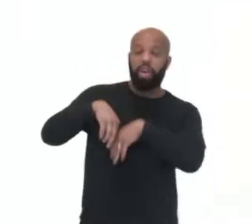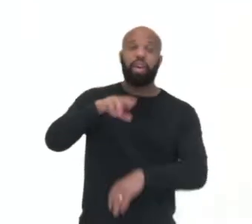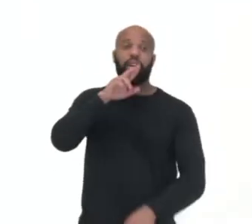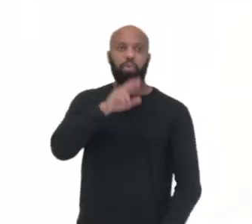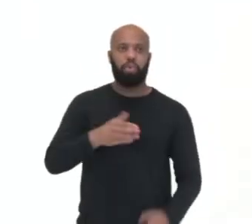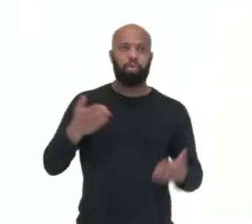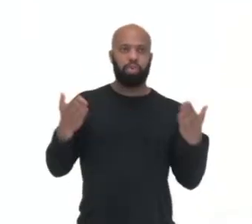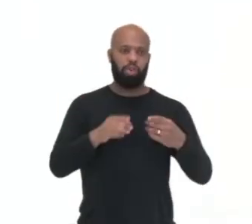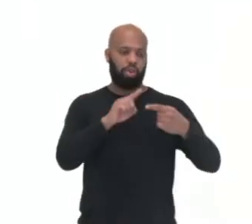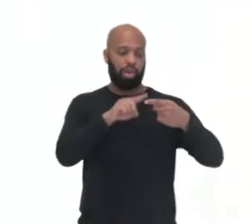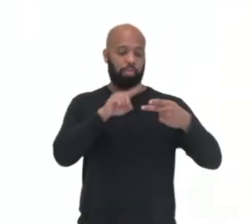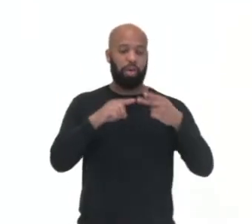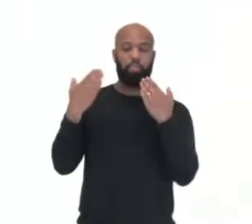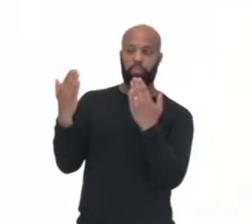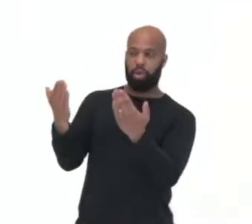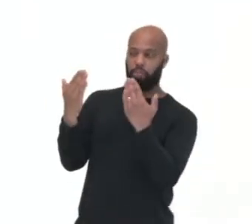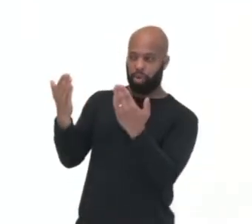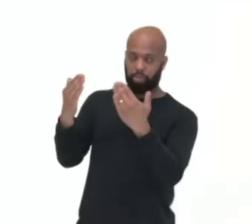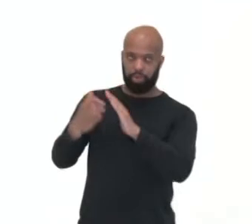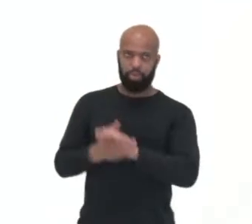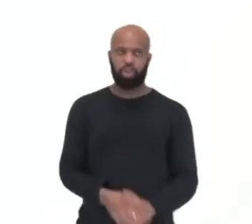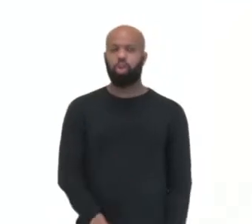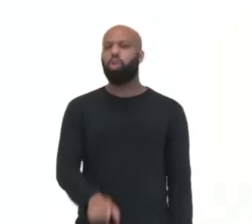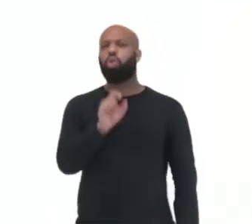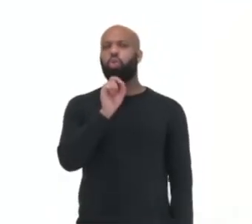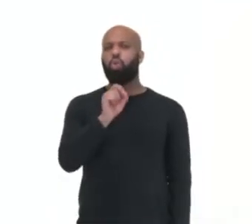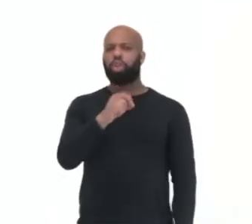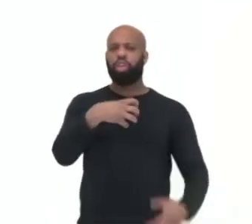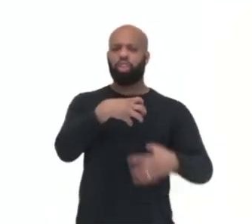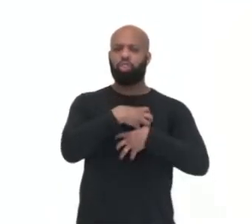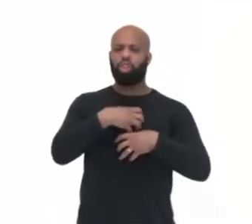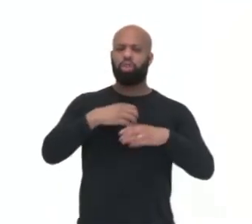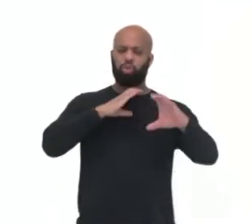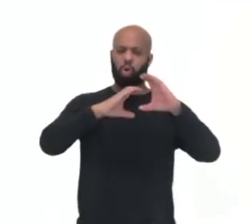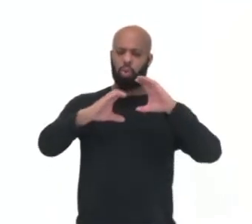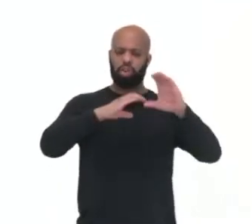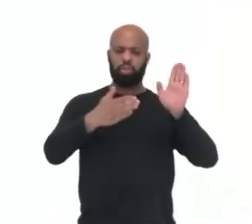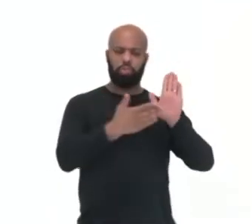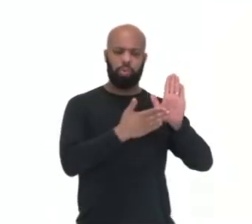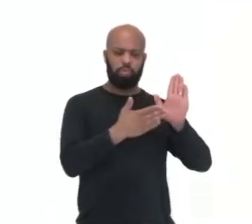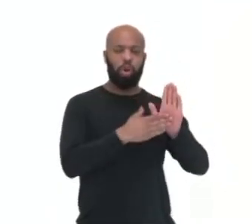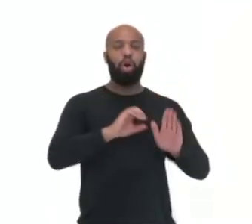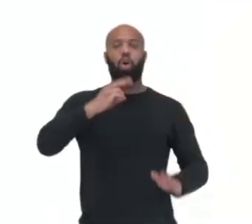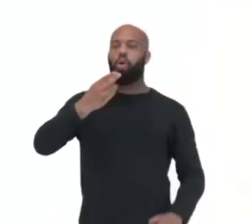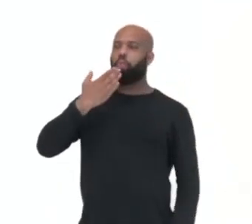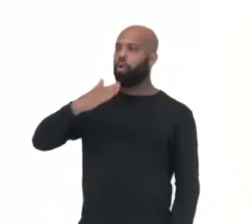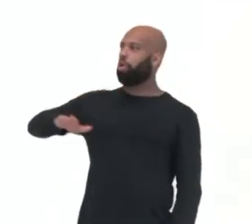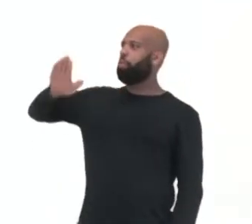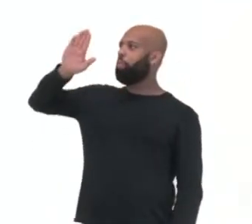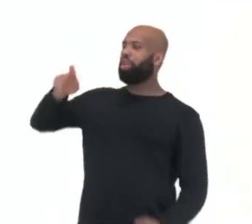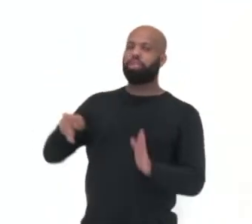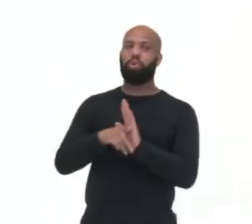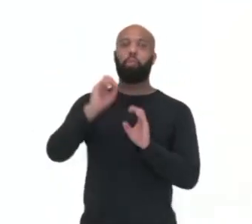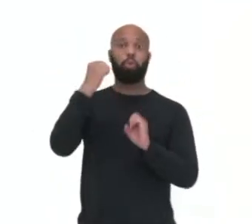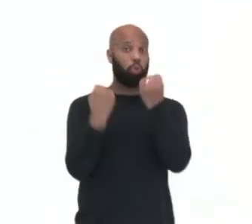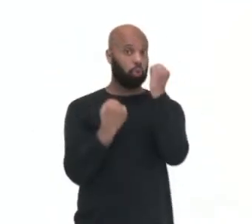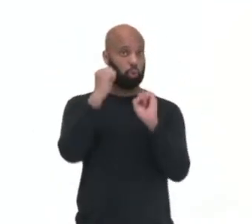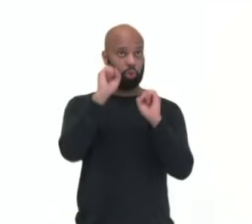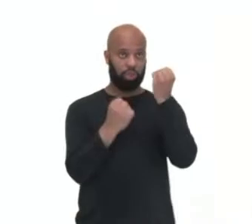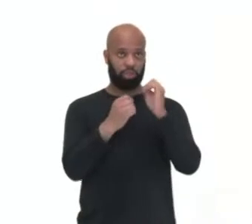seguintes questionamentos. O que os meios de comunicação propõem ou prometem em relação à